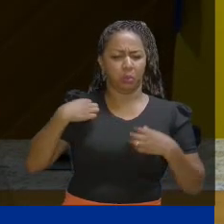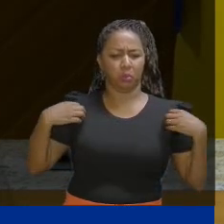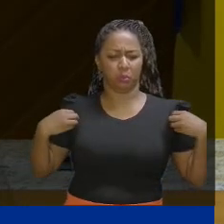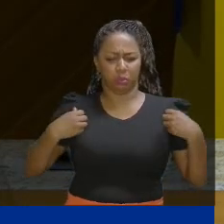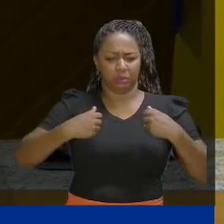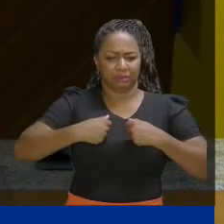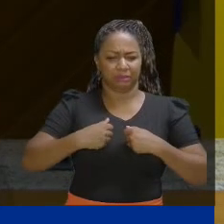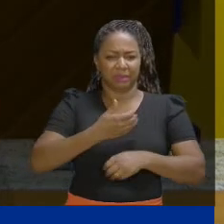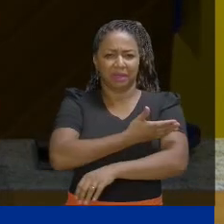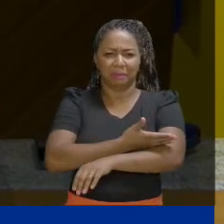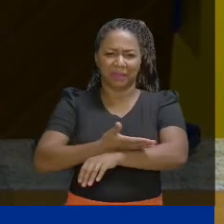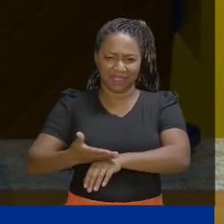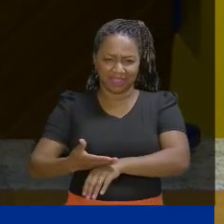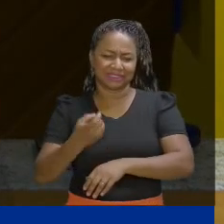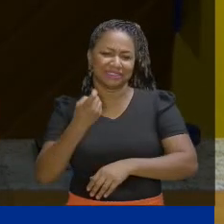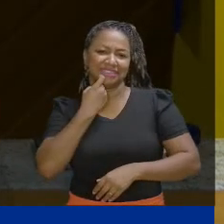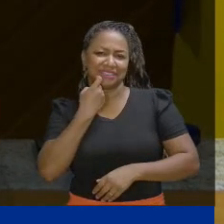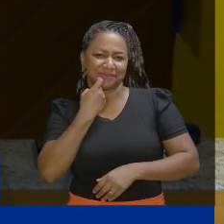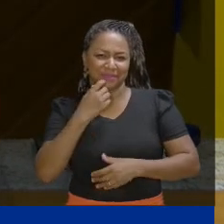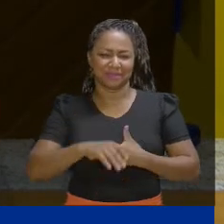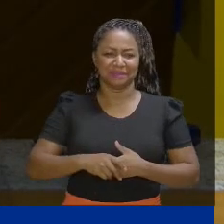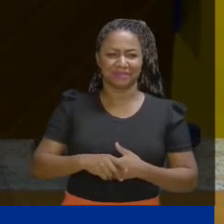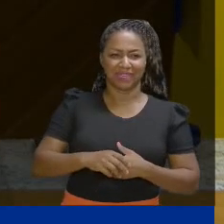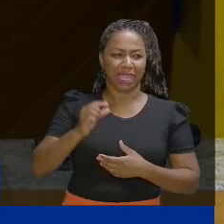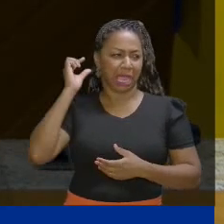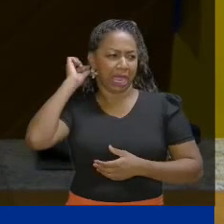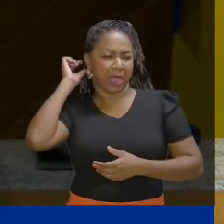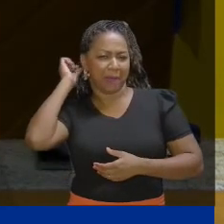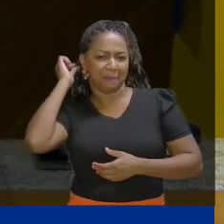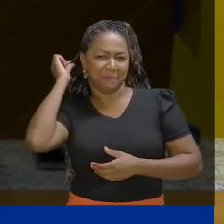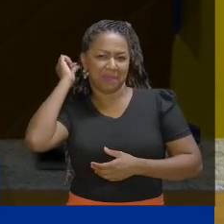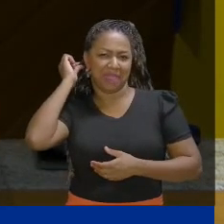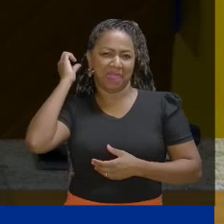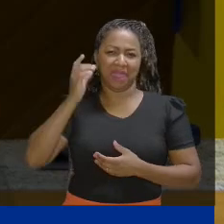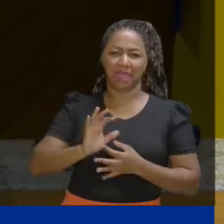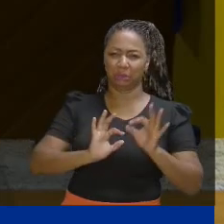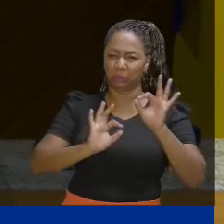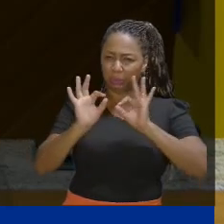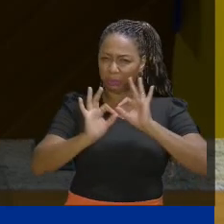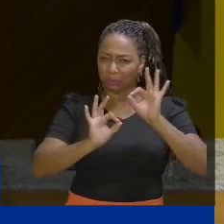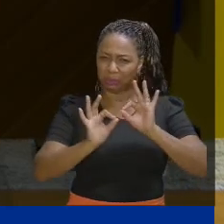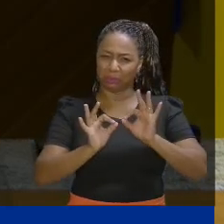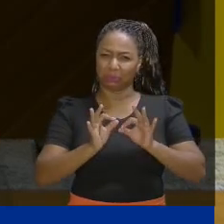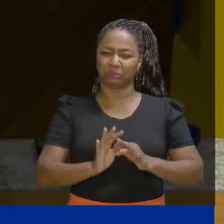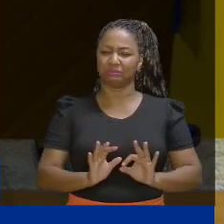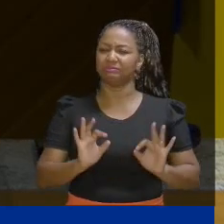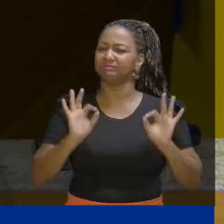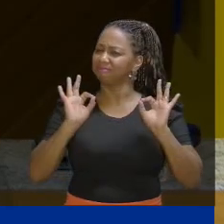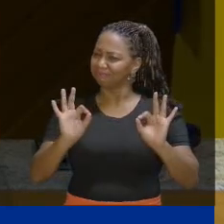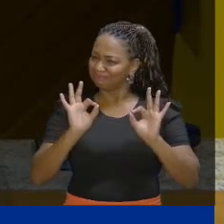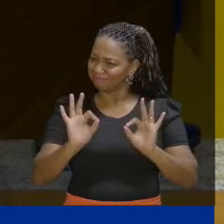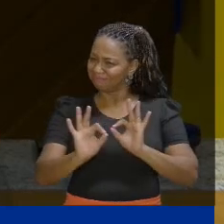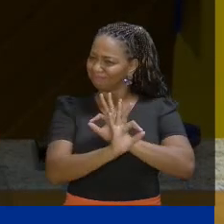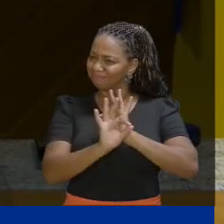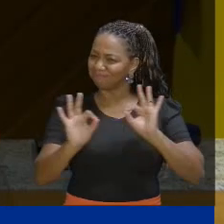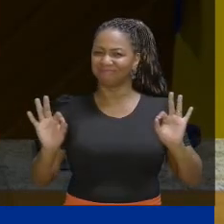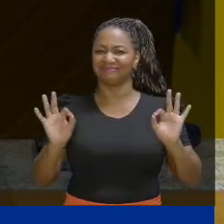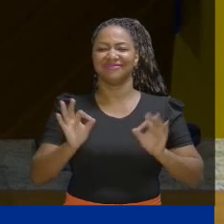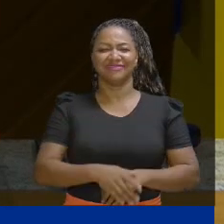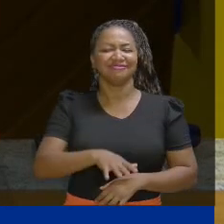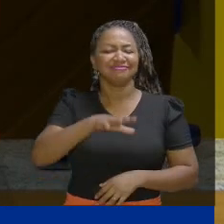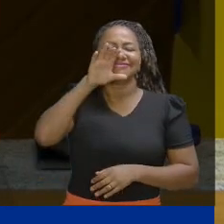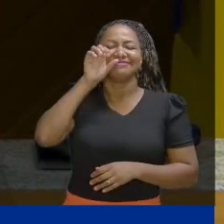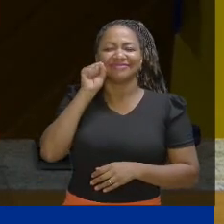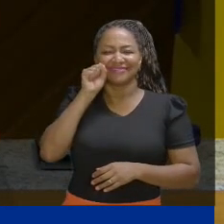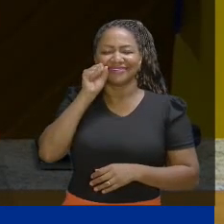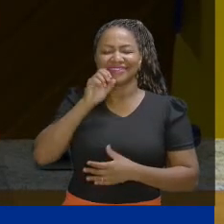andava na sexta-feira de branco, ele andava, cabelo, né, bem feito, né? Todo mundo bonitinho, cheiroso. Aí